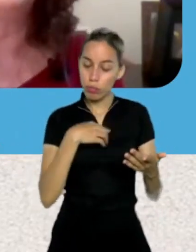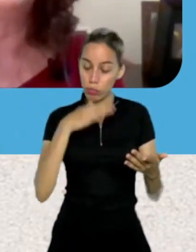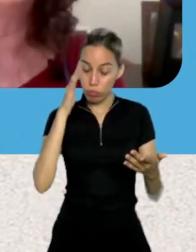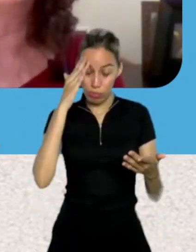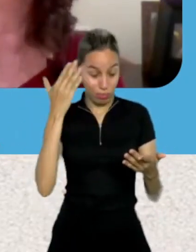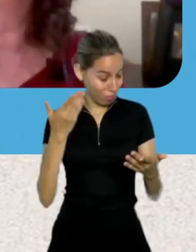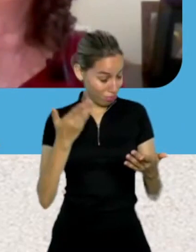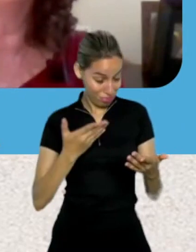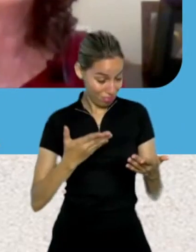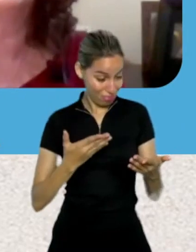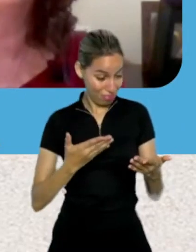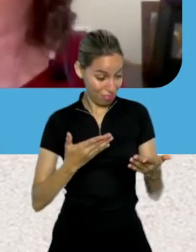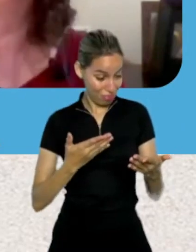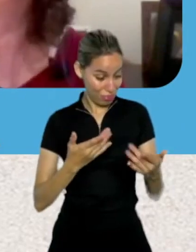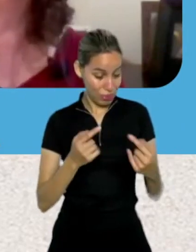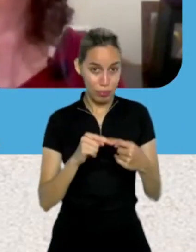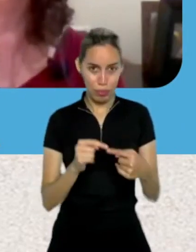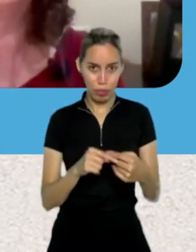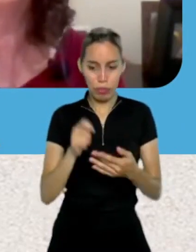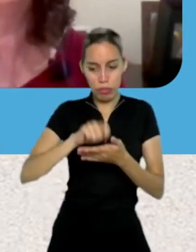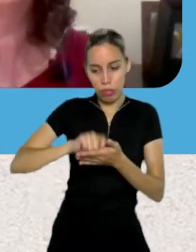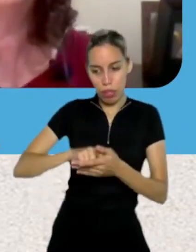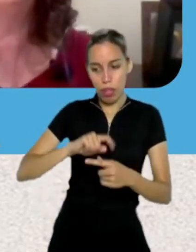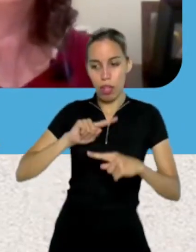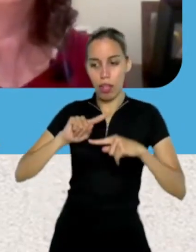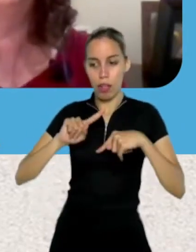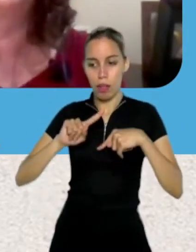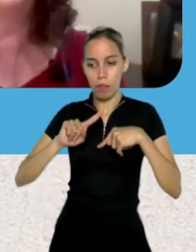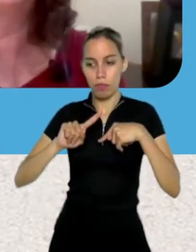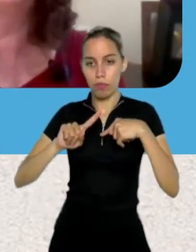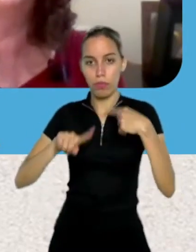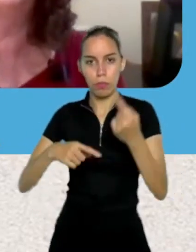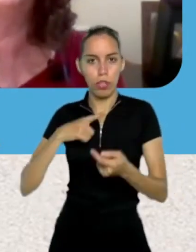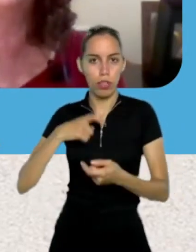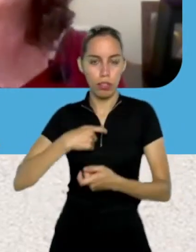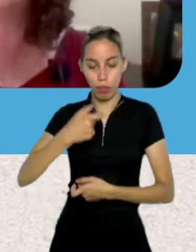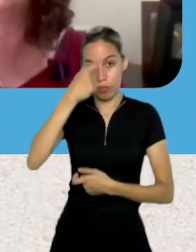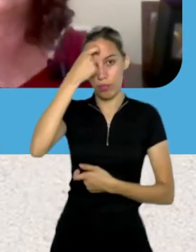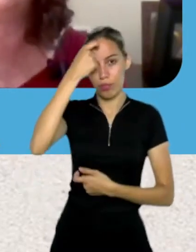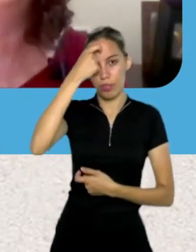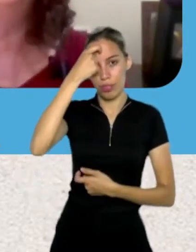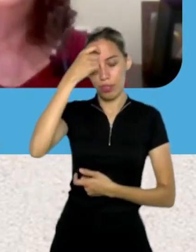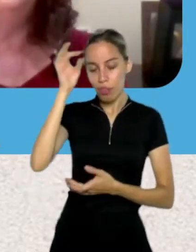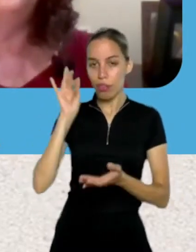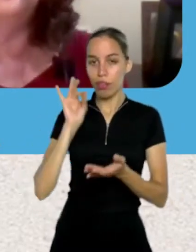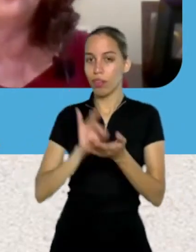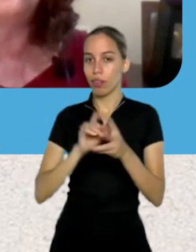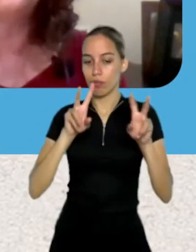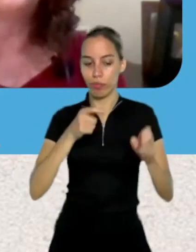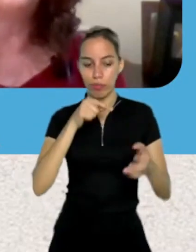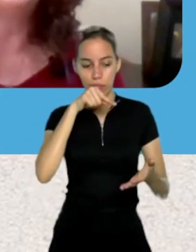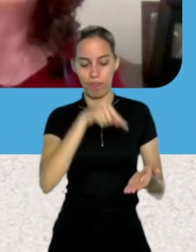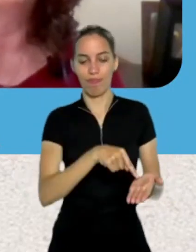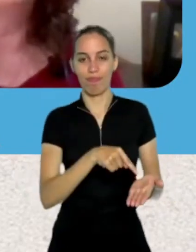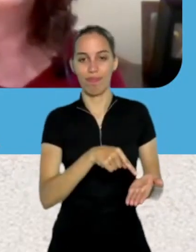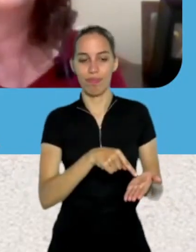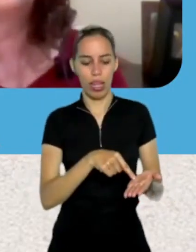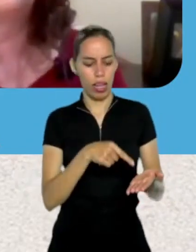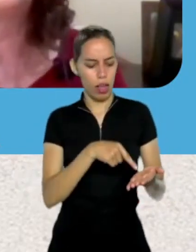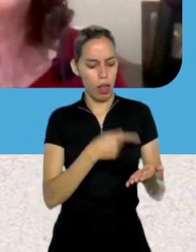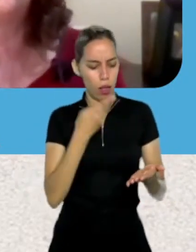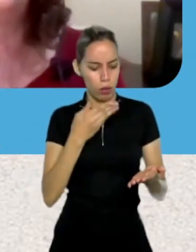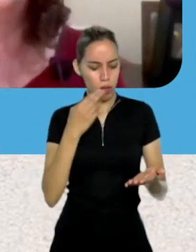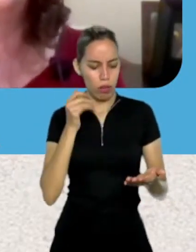escrita vem antes da consciência, né? Da consciência do conteúdo, né? Qual que é a mensagem que você